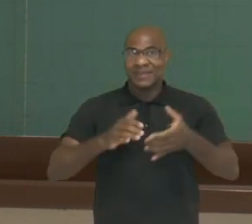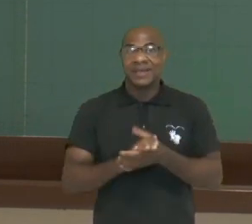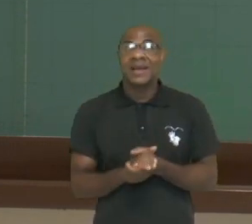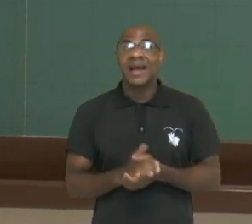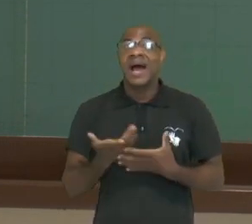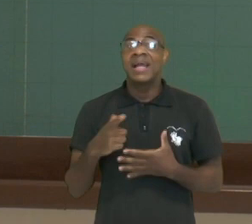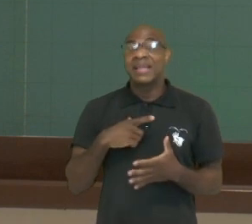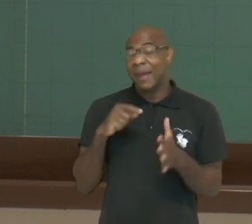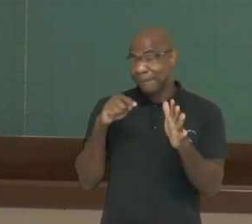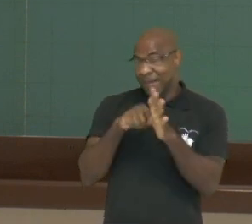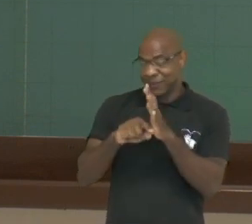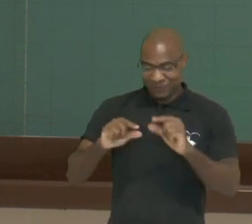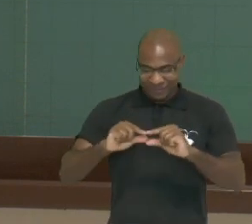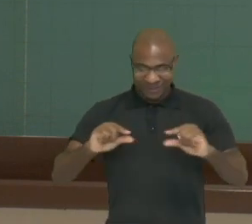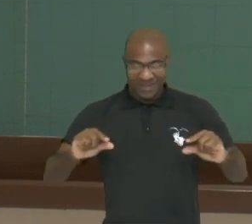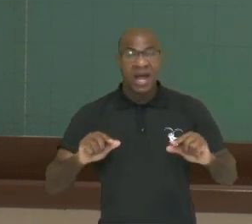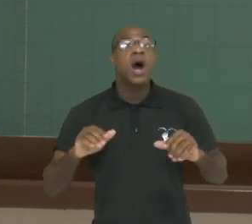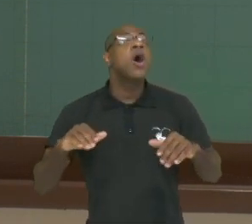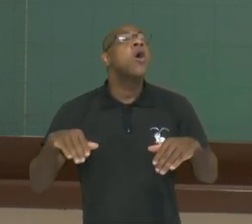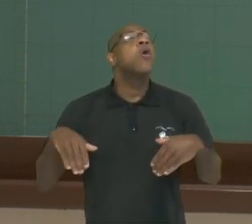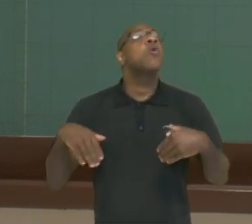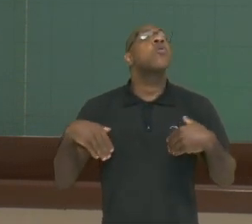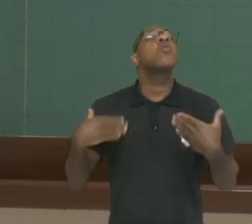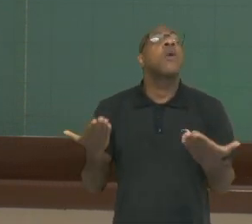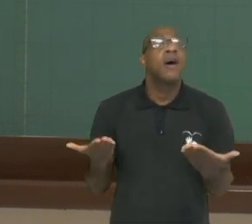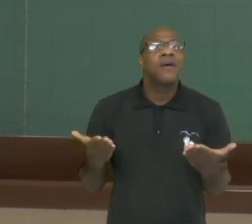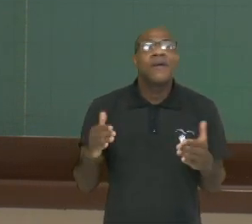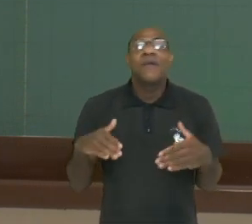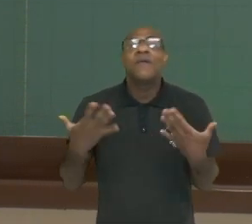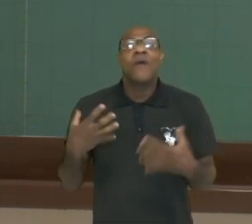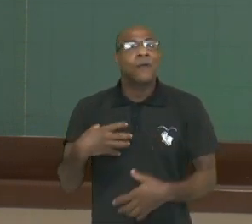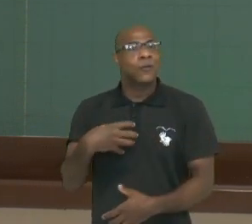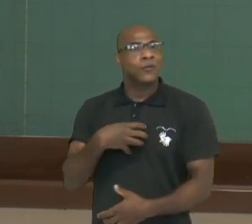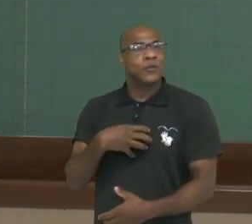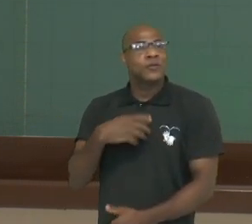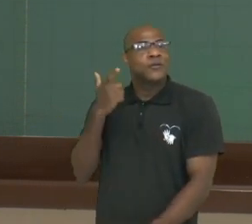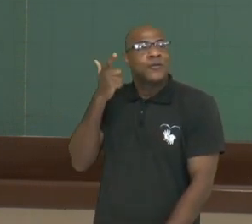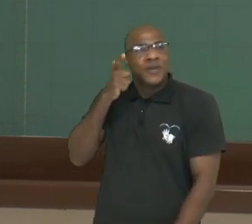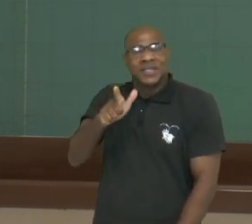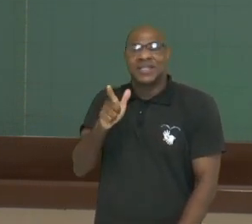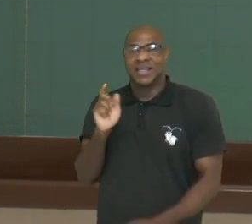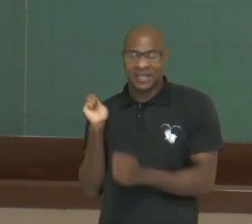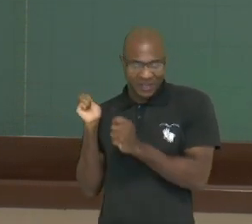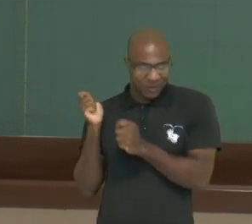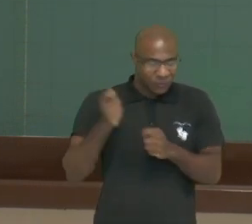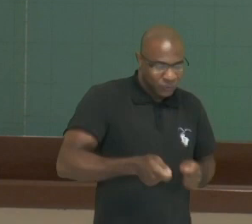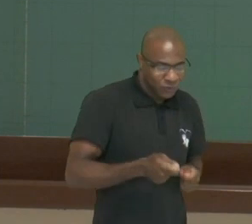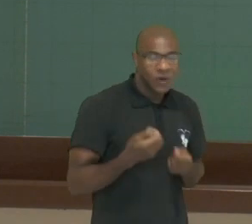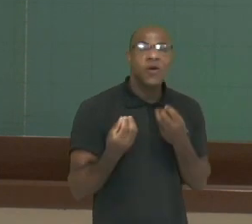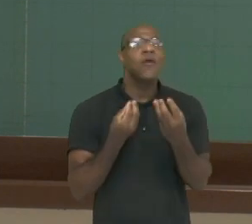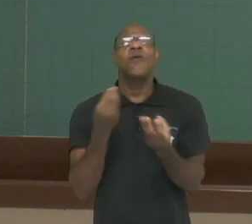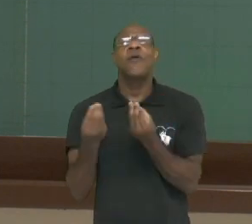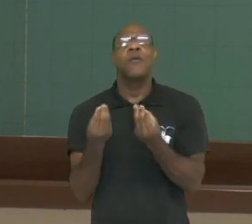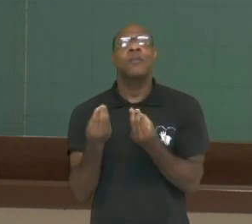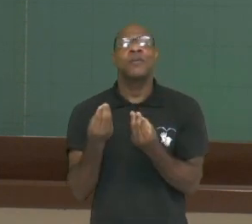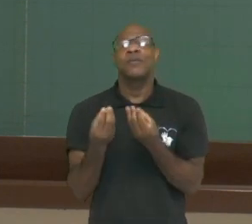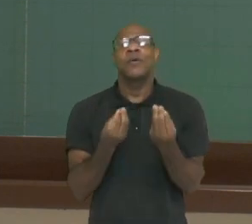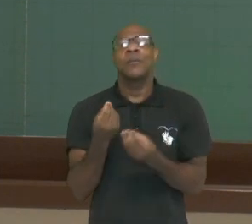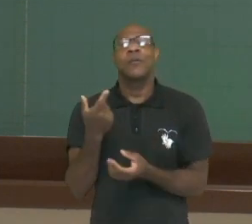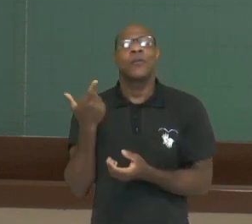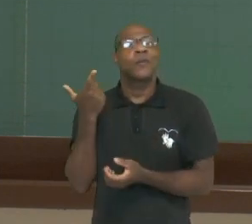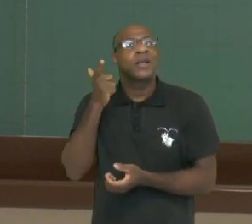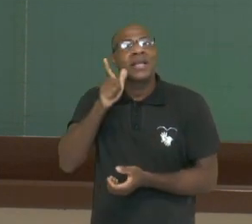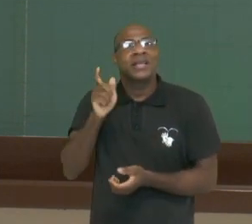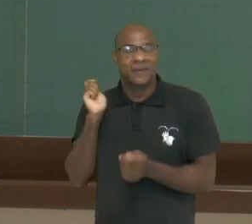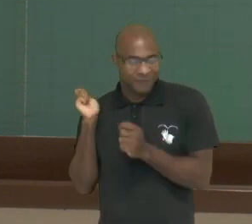para que a gente avance de faixa, a gente precisa vencer. E aí vem a pergunta, o que devemos fazer